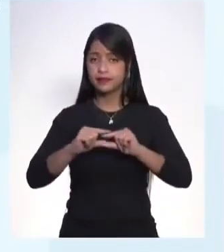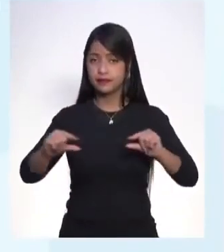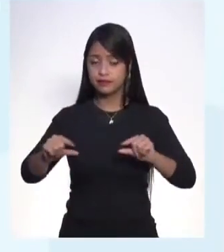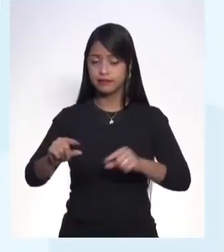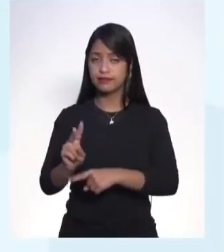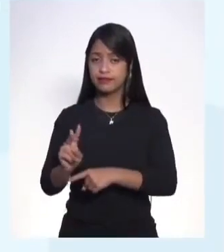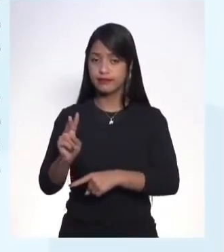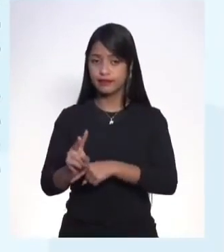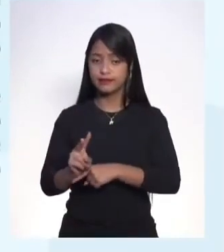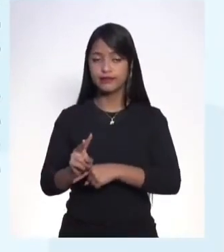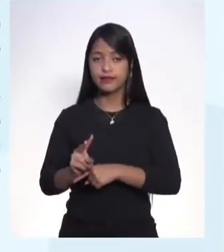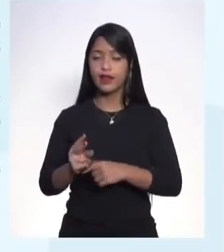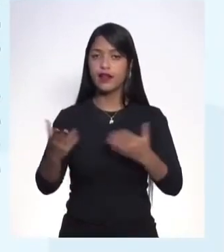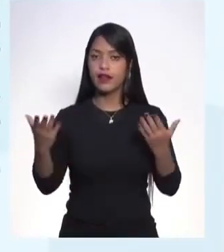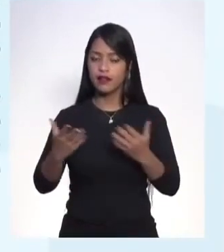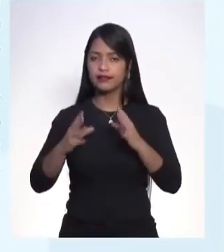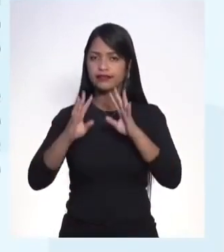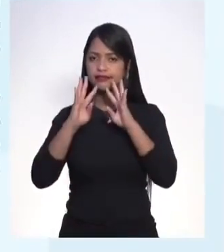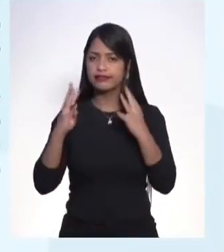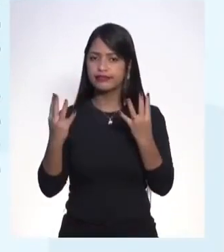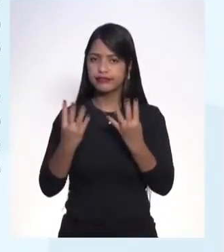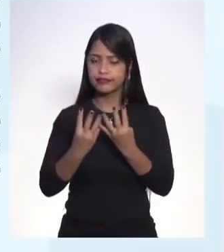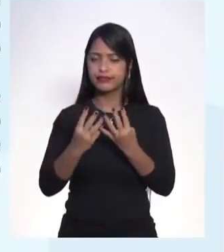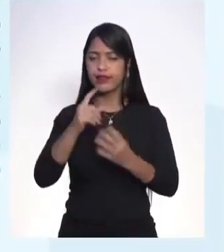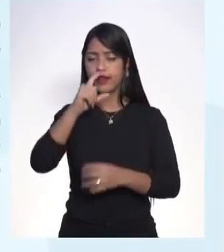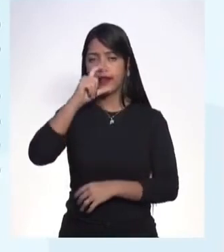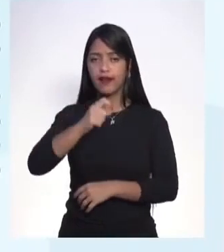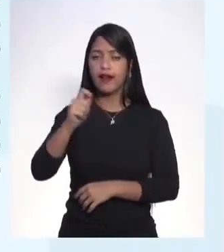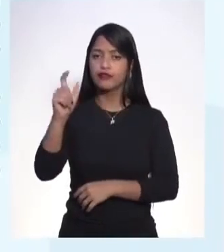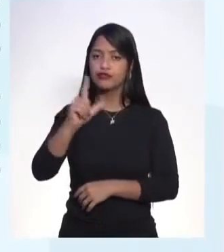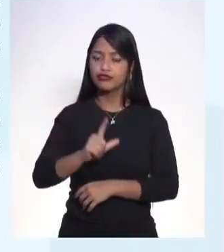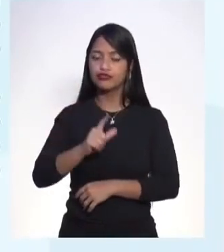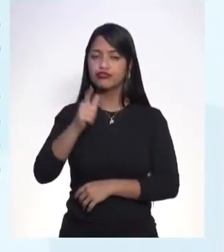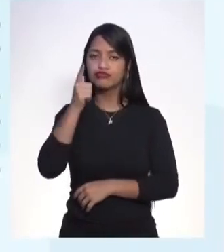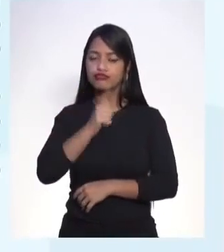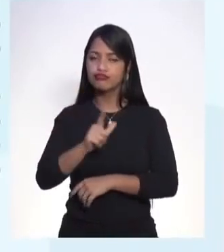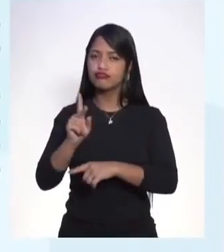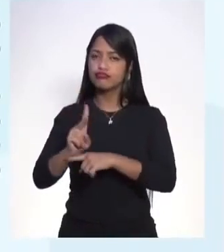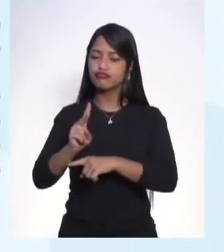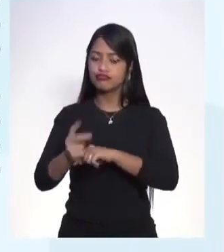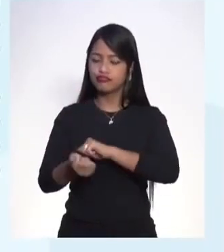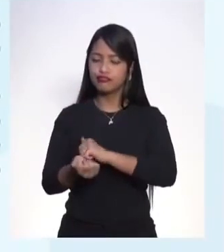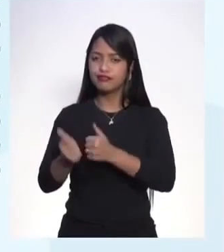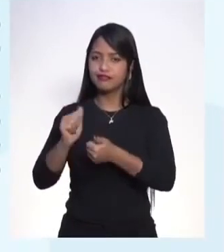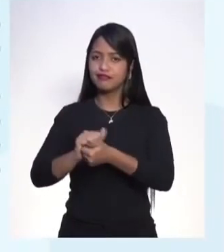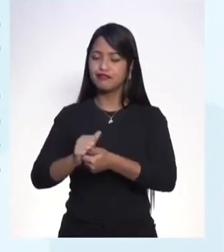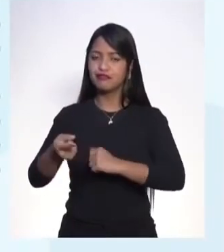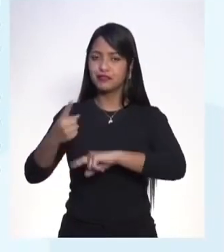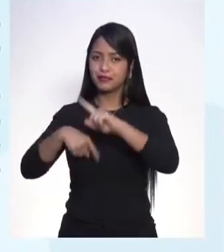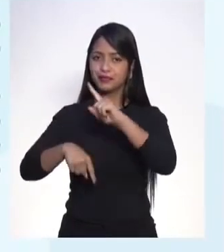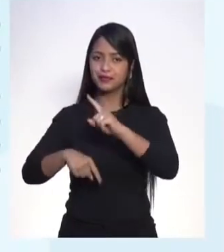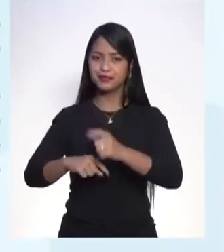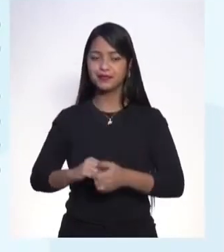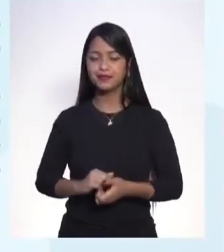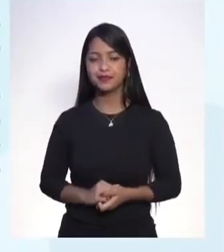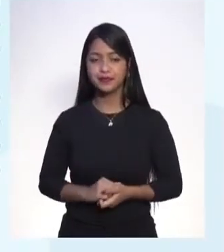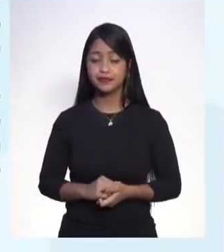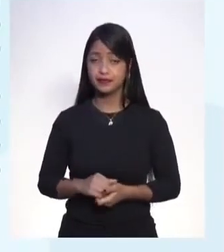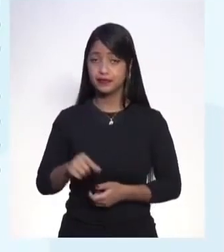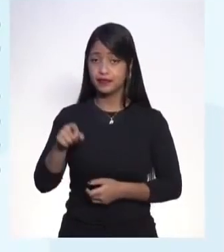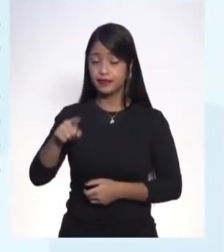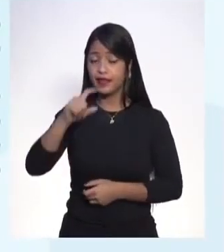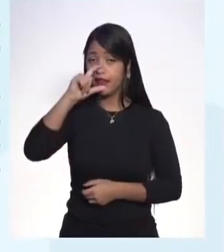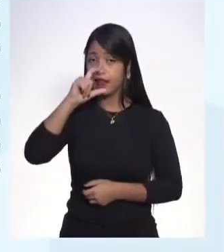Preservação. No isolamento, ararinhas azuis superam expectativas de adaptação. Espécie